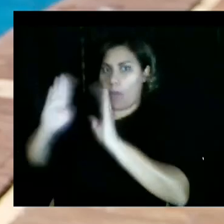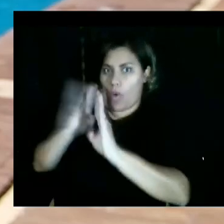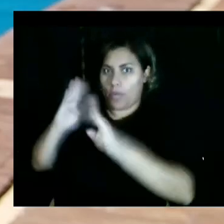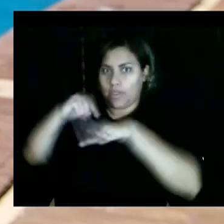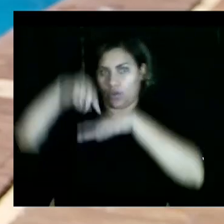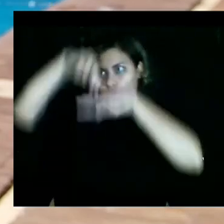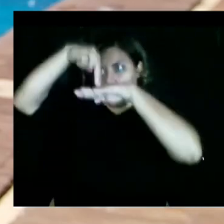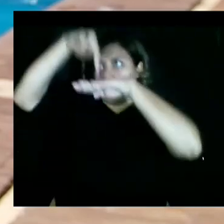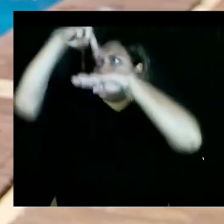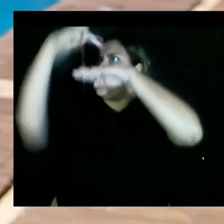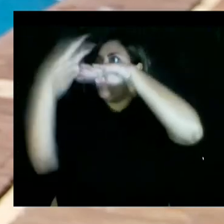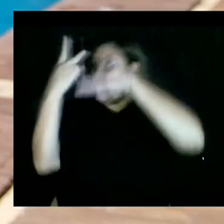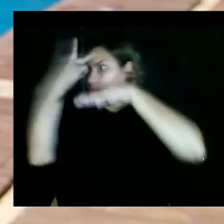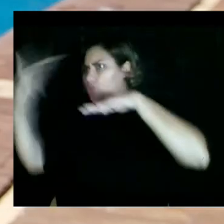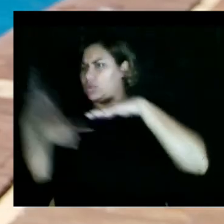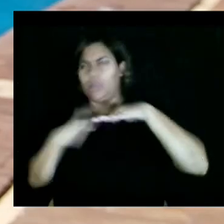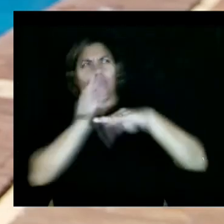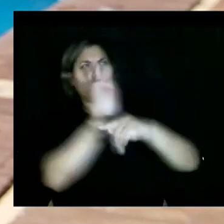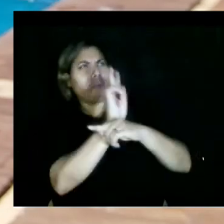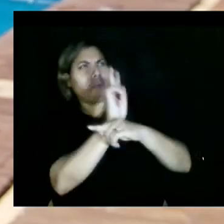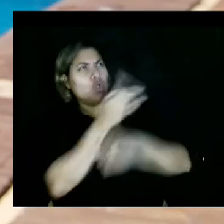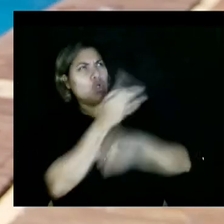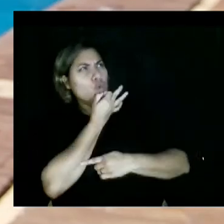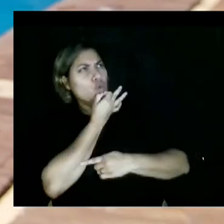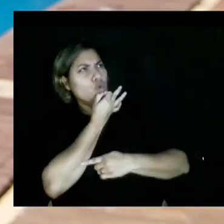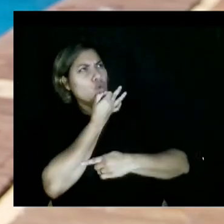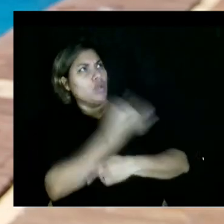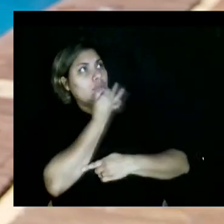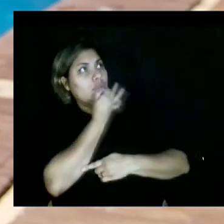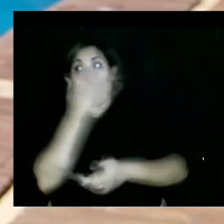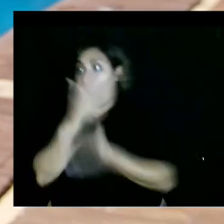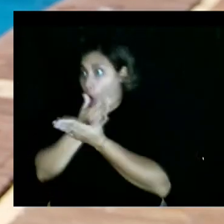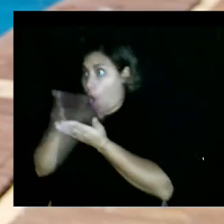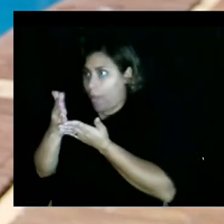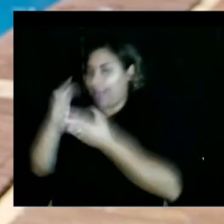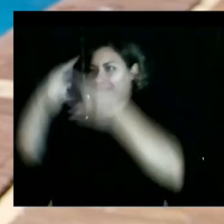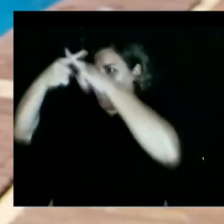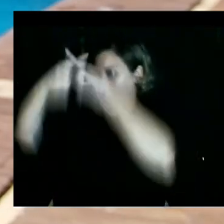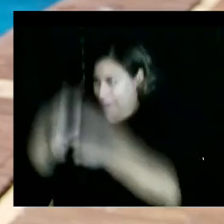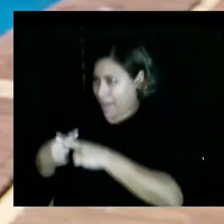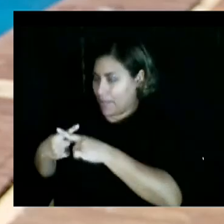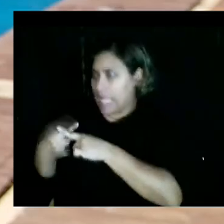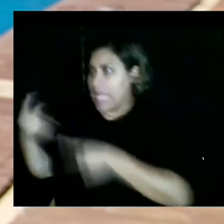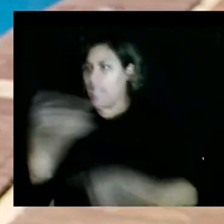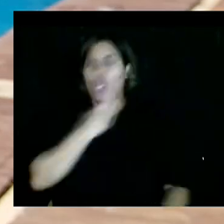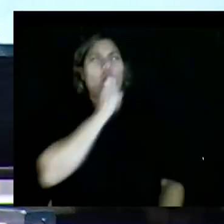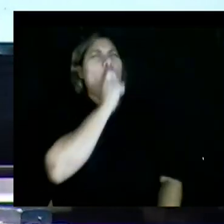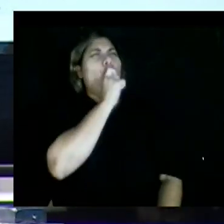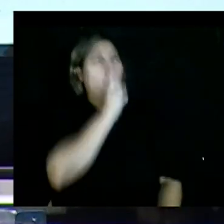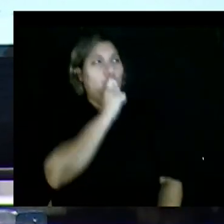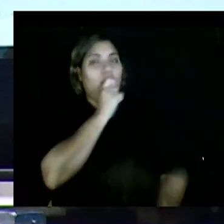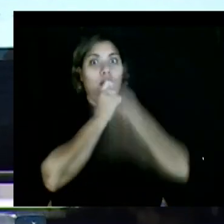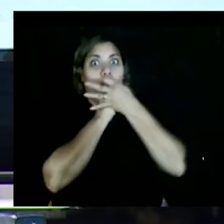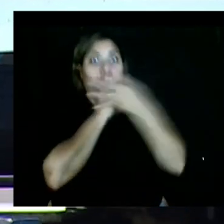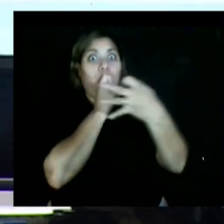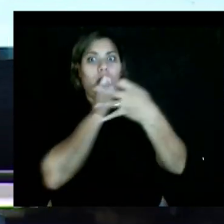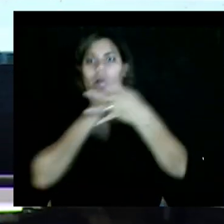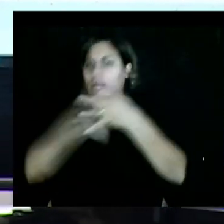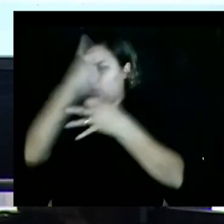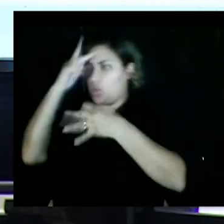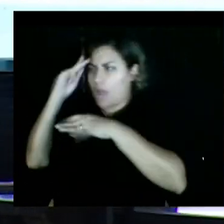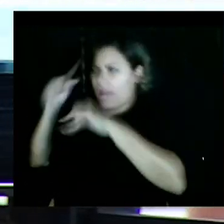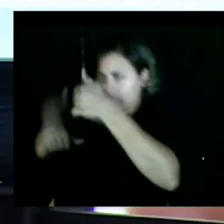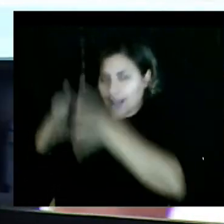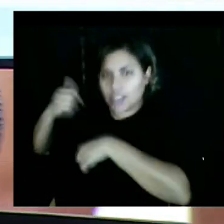a pessoa máxima depois que dá início a uma competição, ele apita, então é analisado a passada do atleta